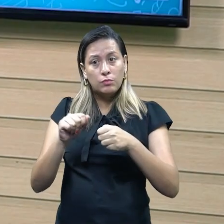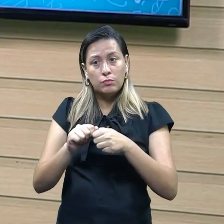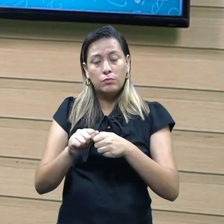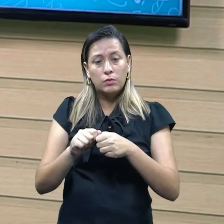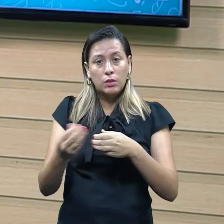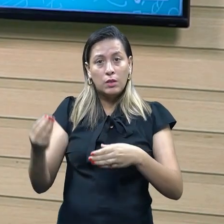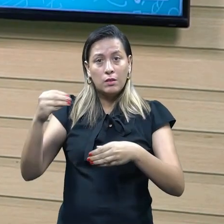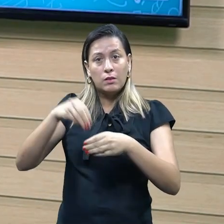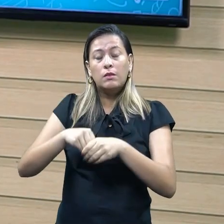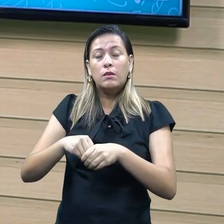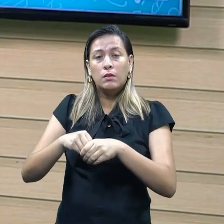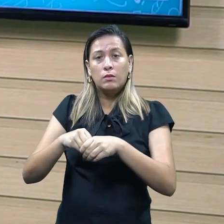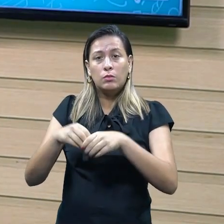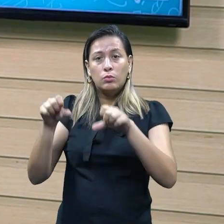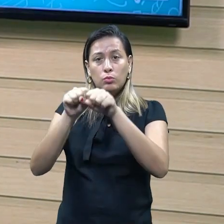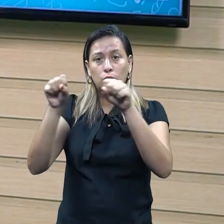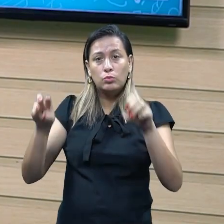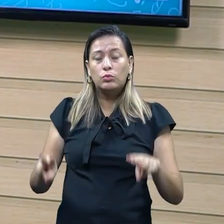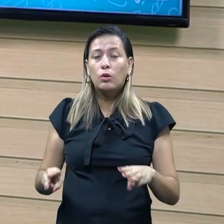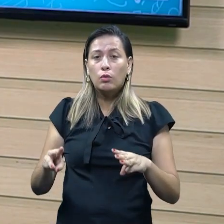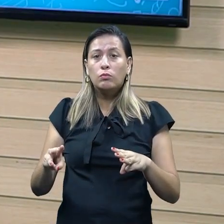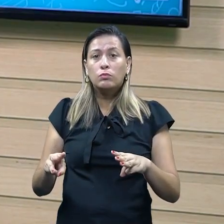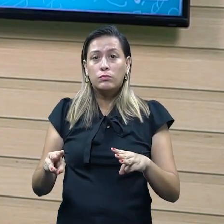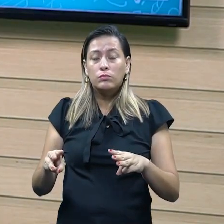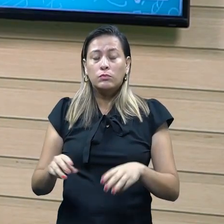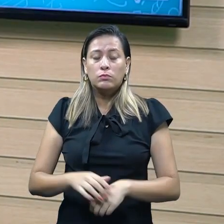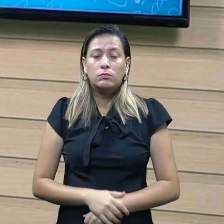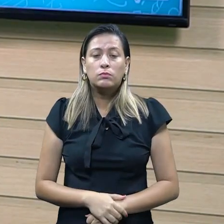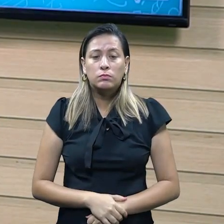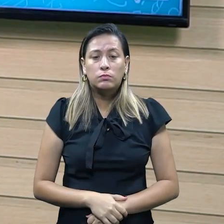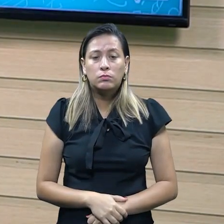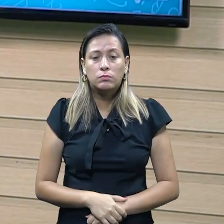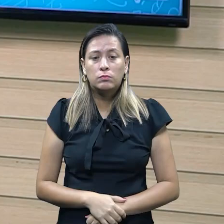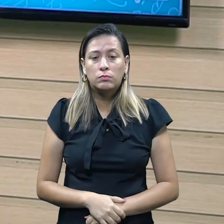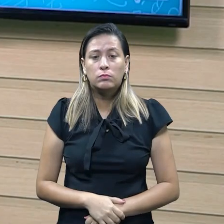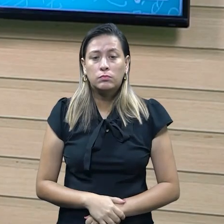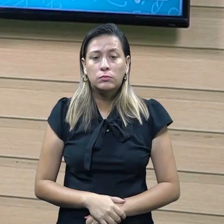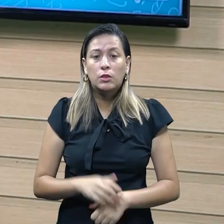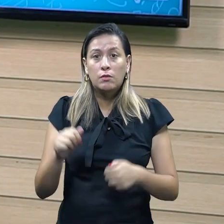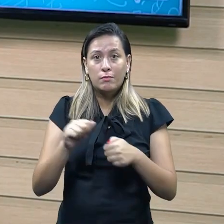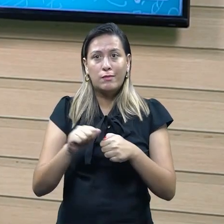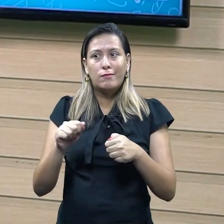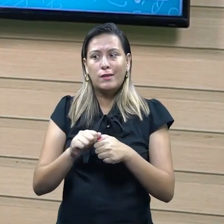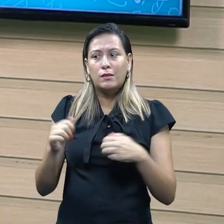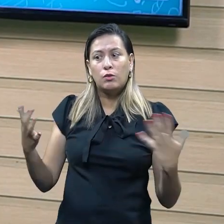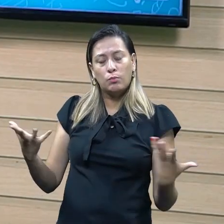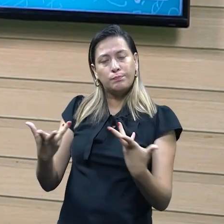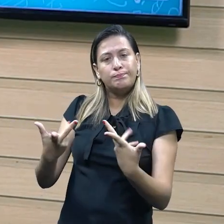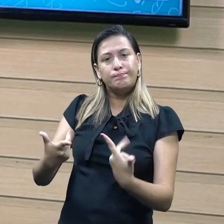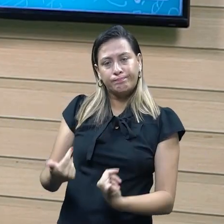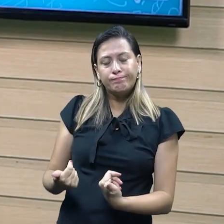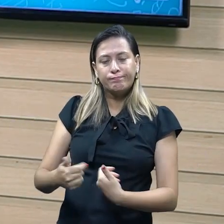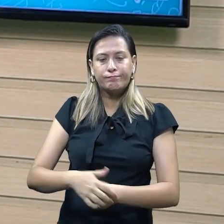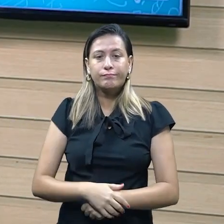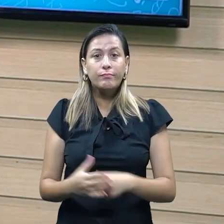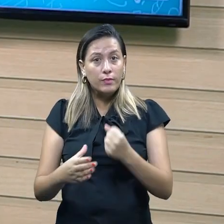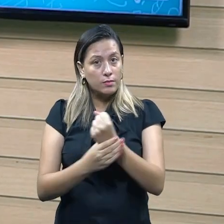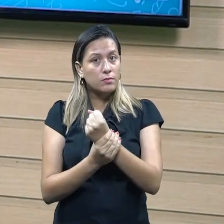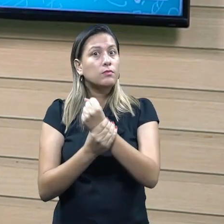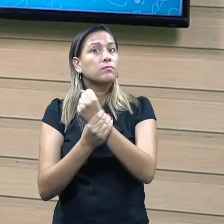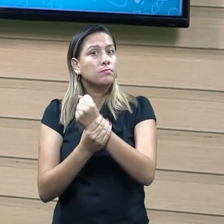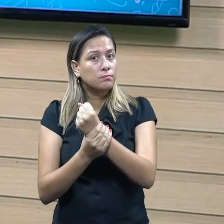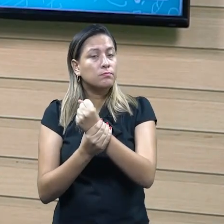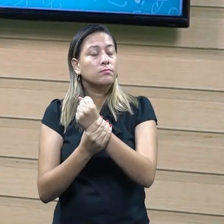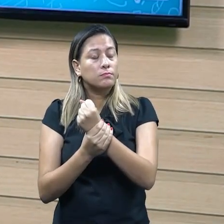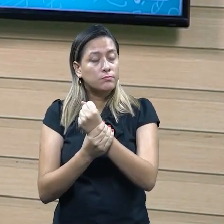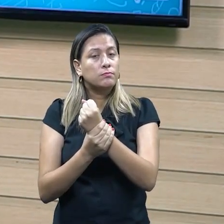de um CAD, ele realmente seja produzido de uma forma mais eficiente e, como eu disse, mais segurança.